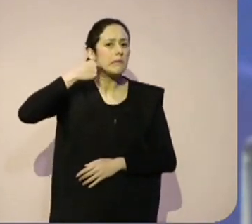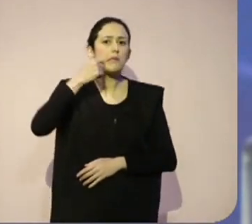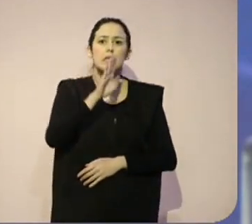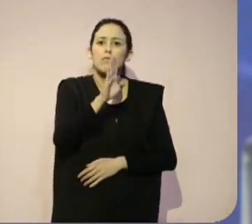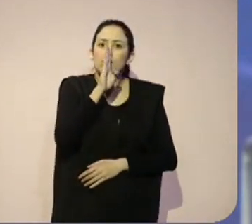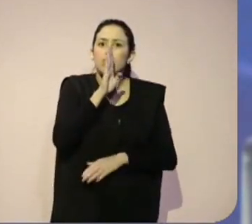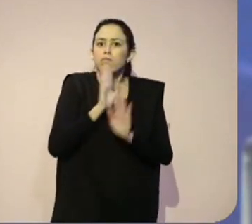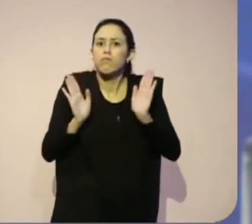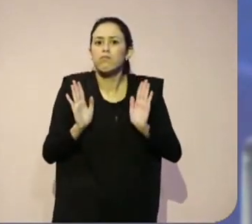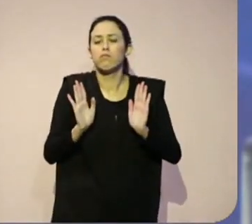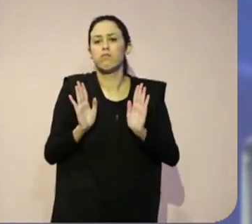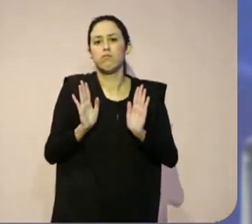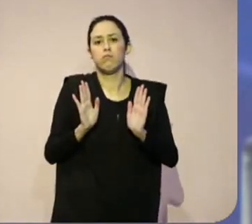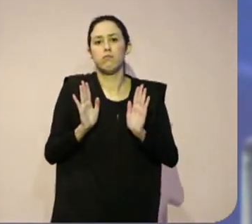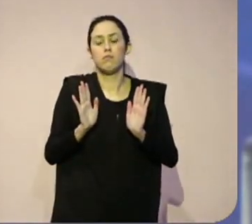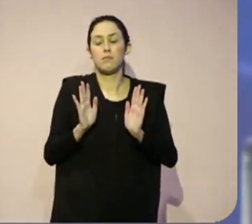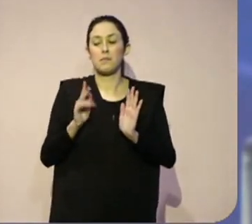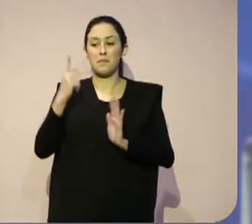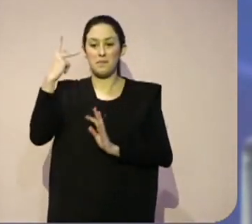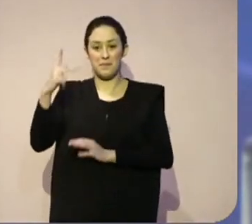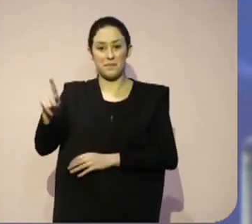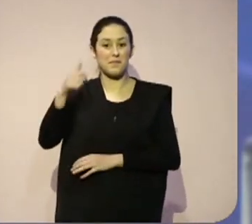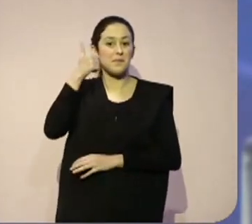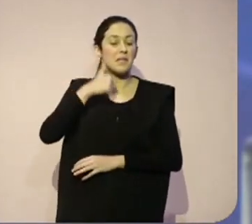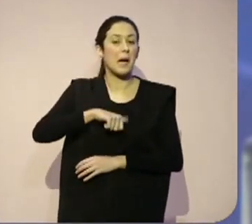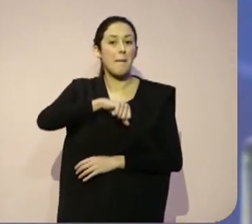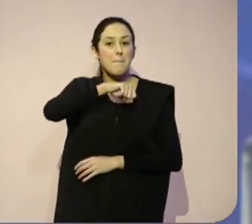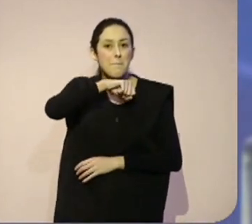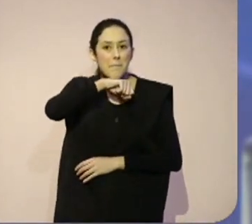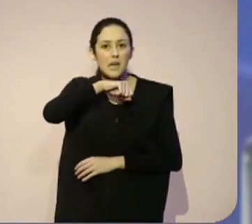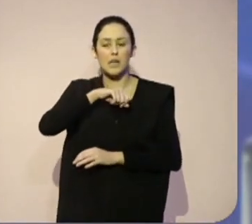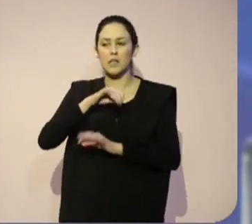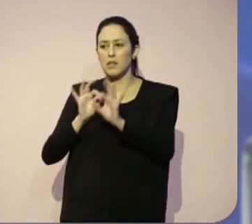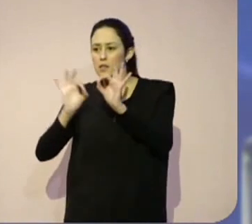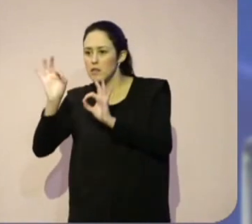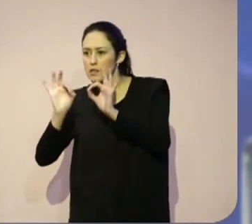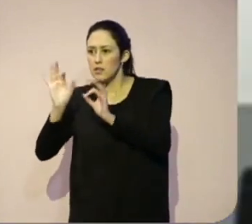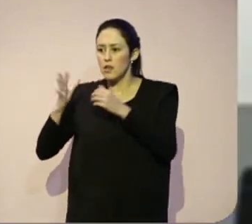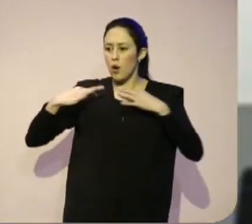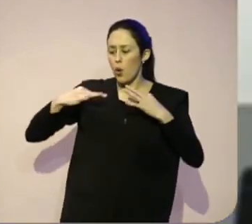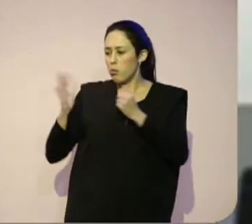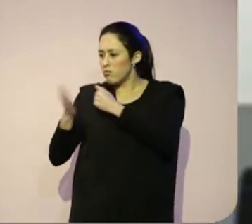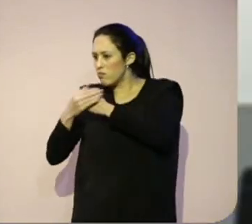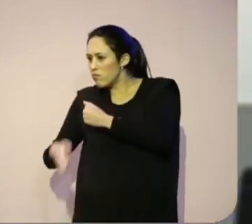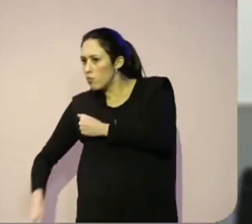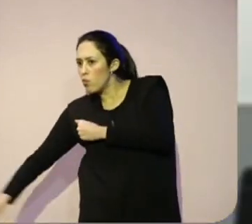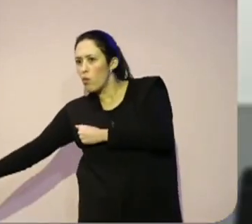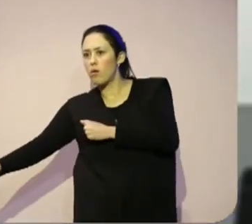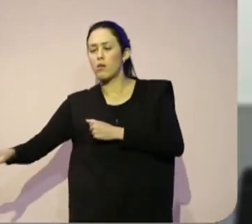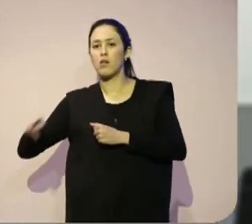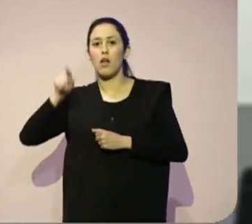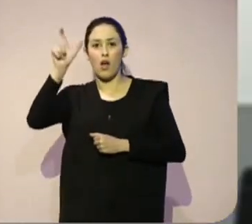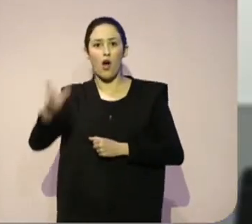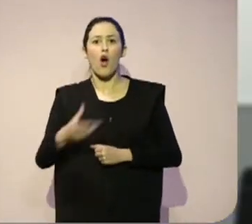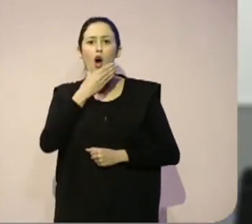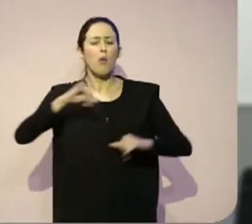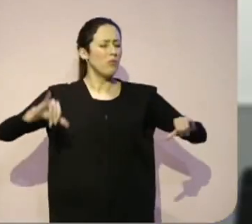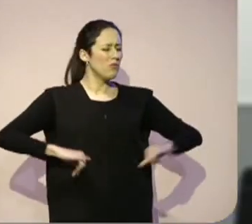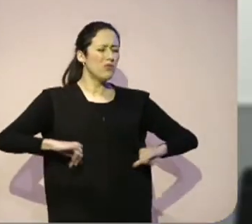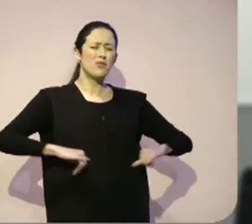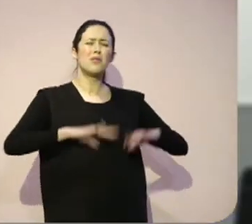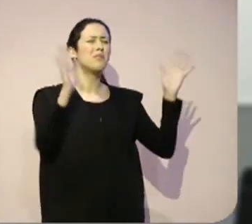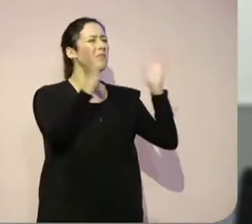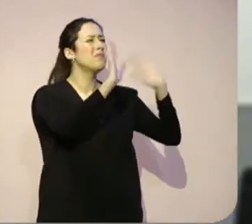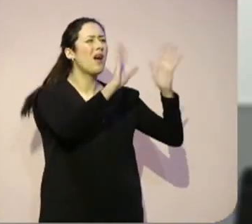dessa tramóia da mãe, eu diria assim, ele não foi martirizado e ele ficou muito chateado.